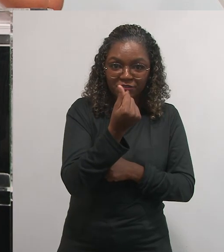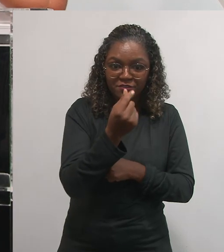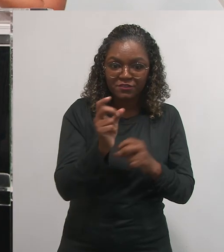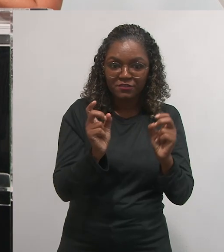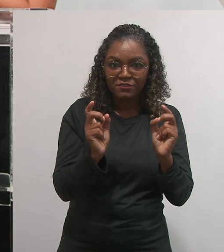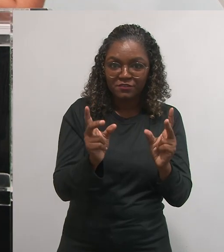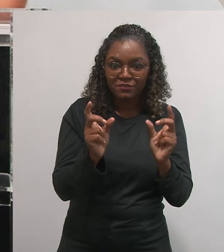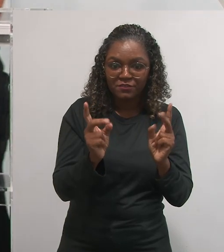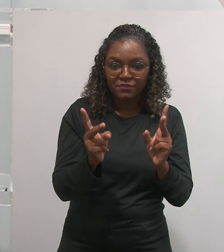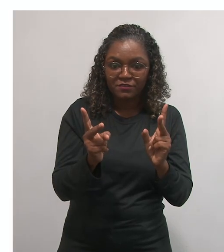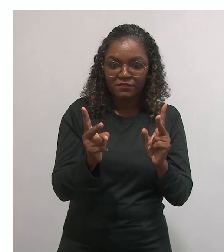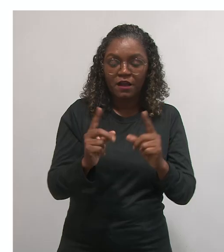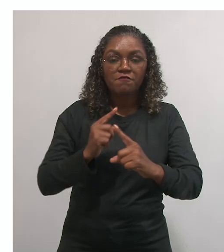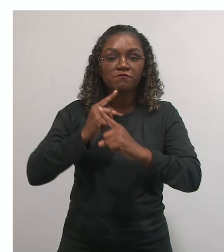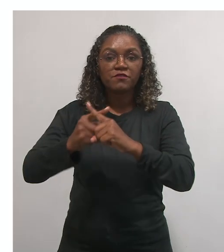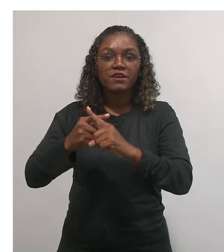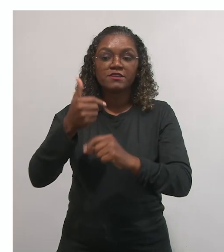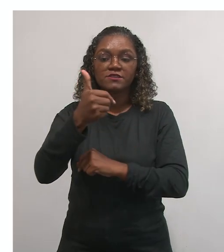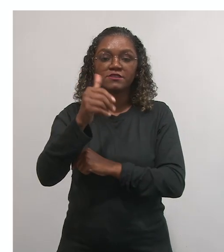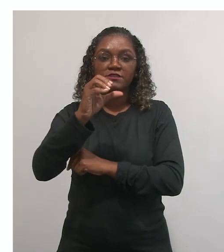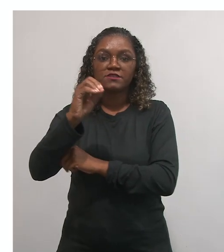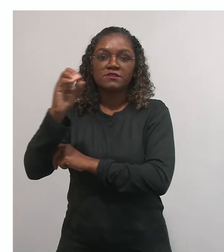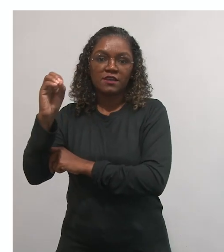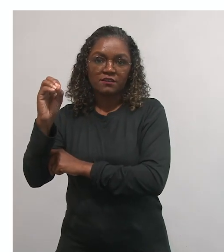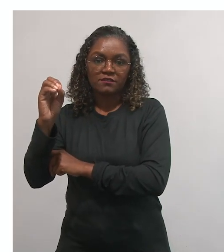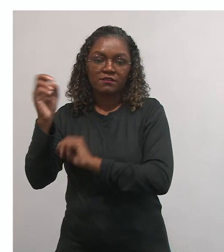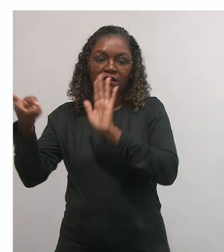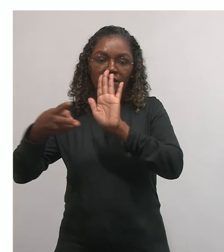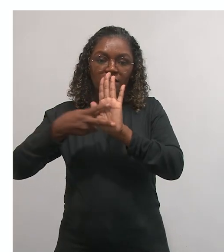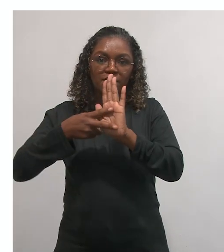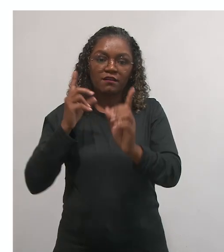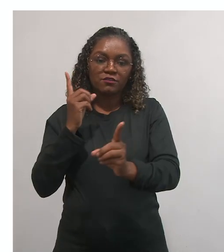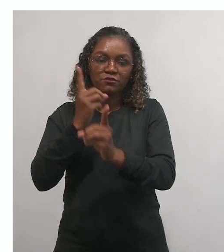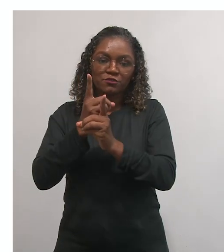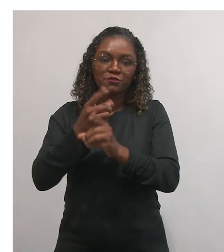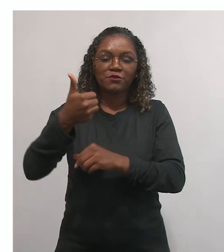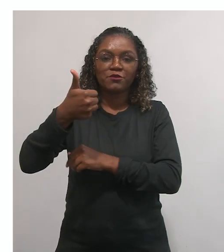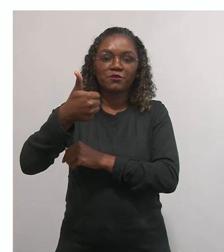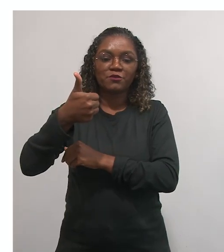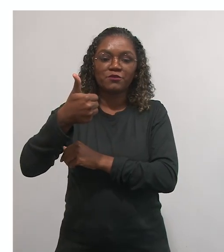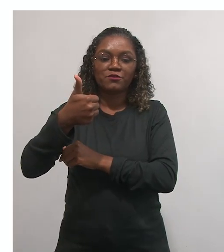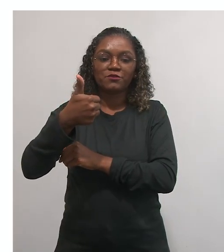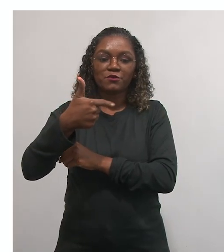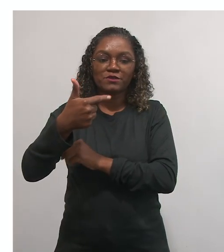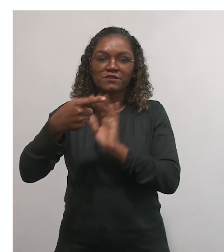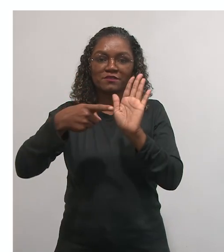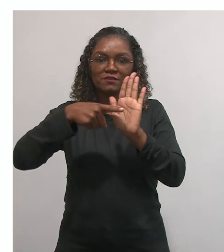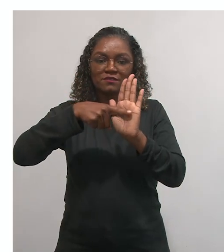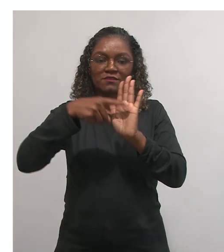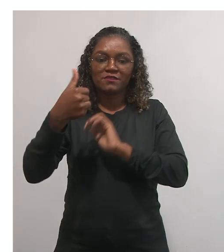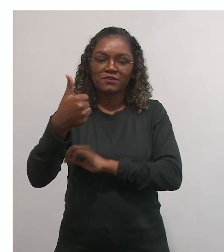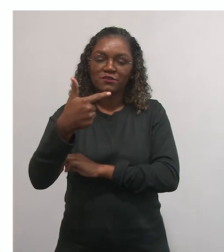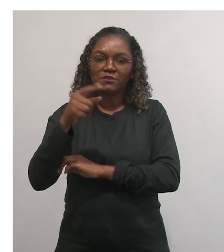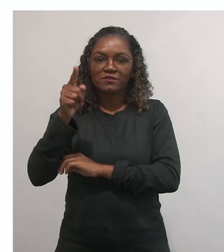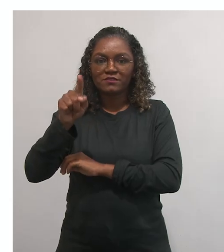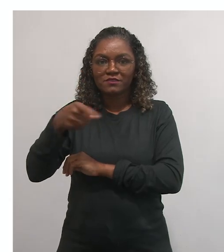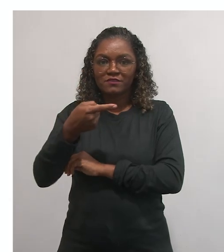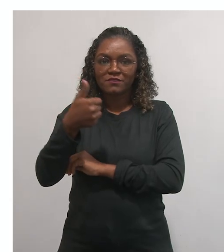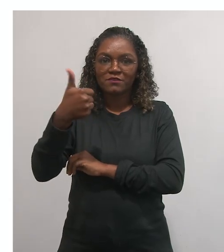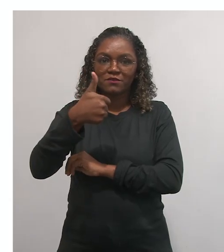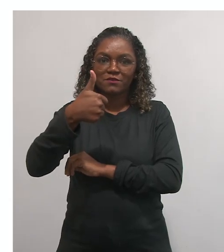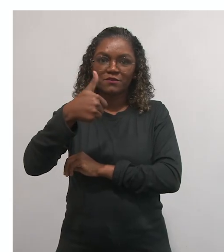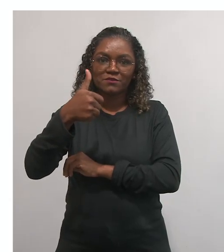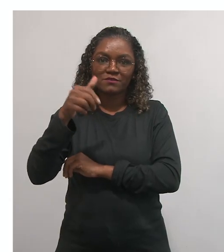venda vezes 100 aí encontrou a margem de contribuição em percentual Então esse primeiro pão aqui ele